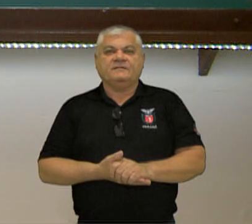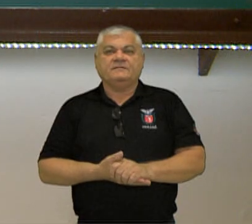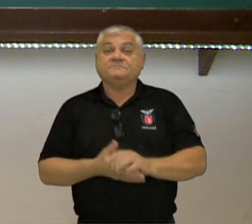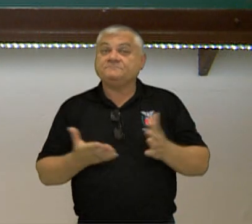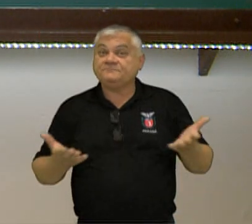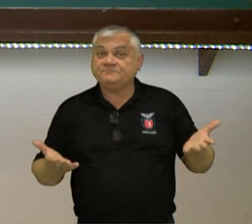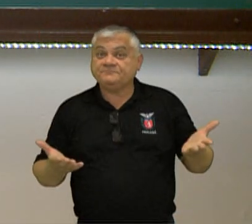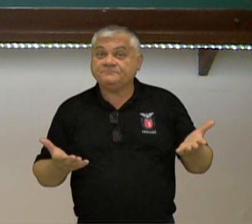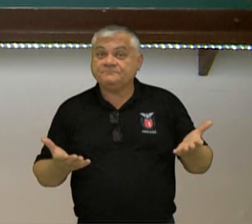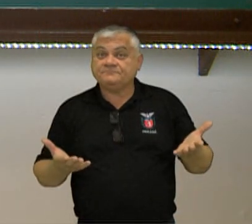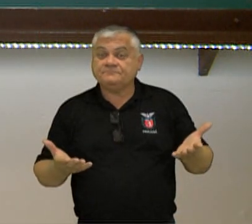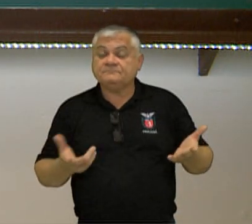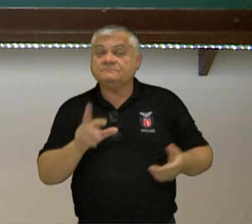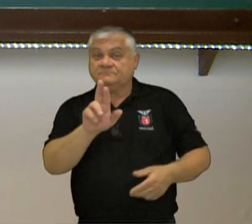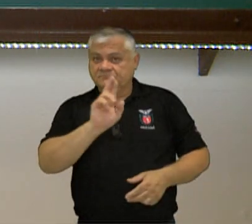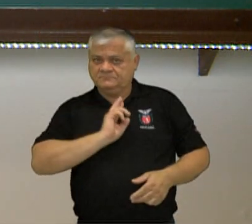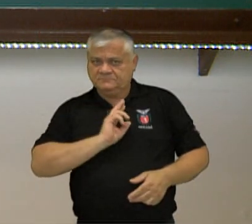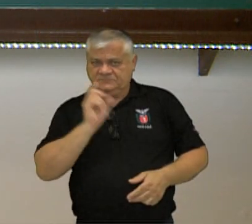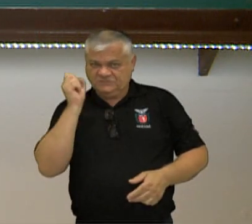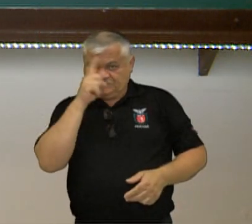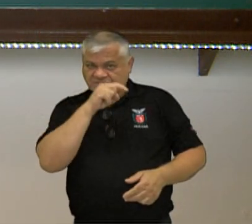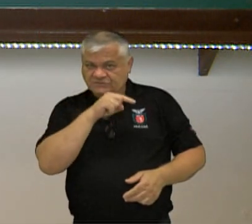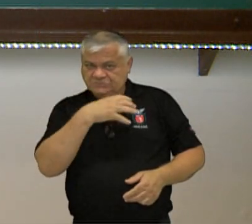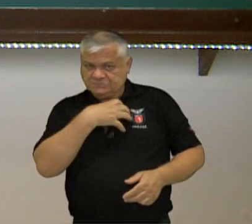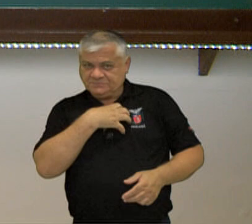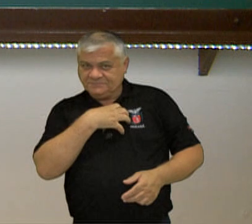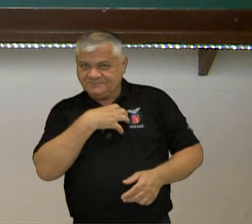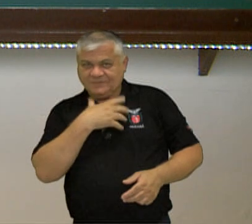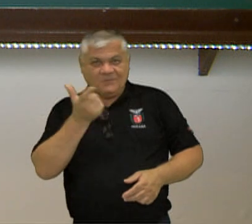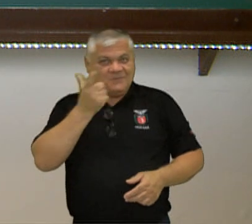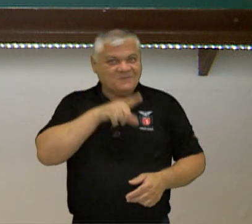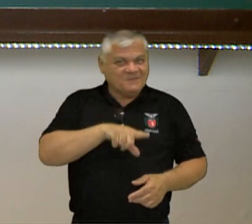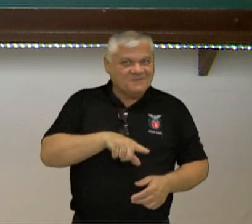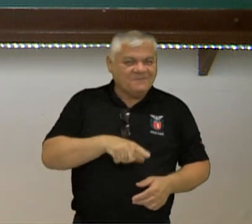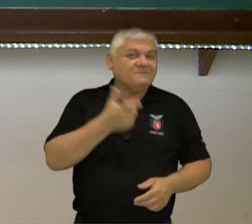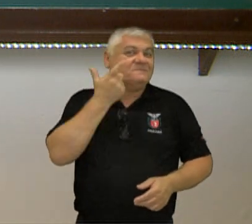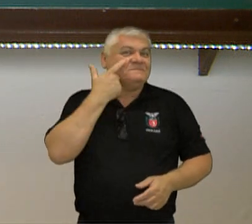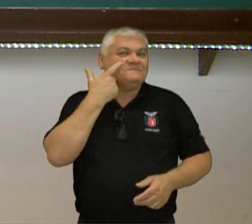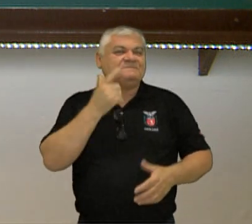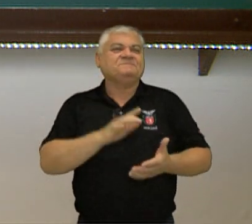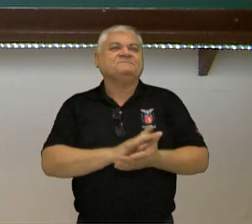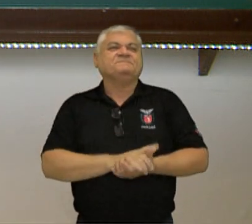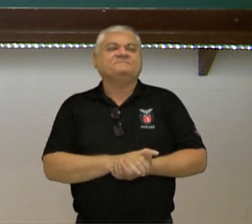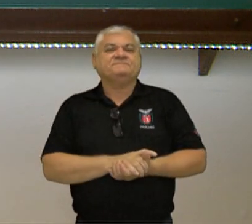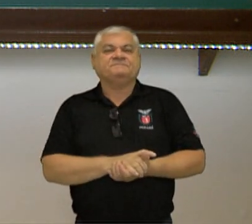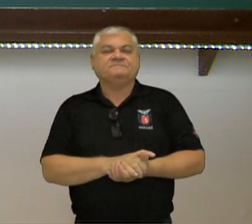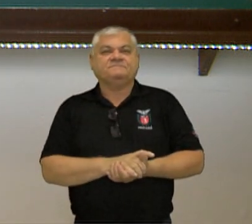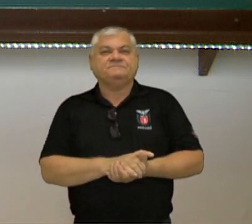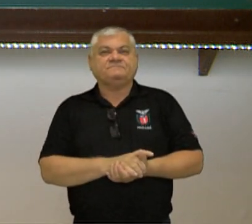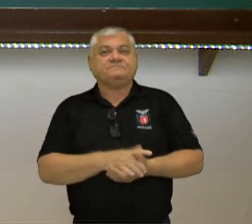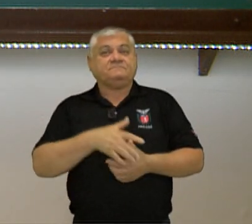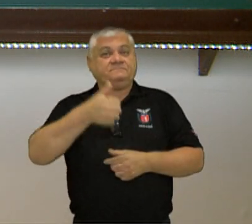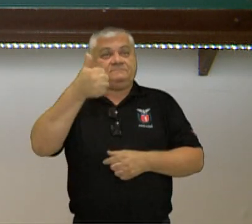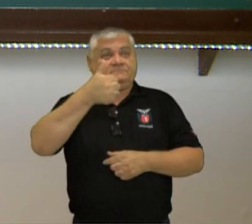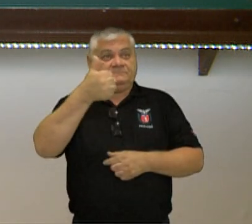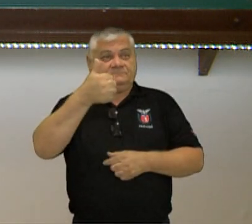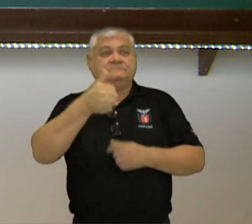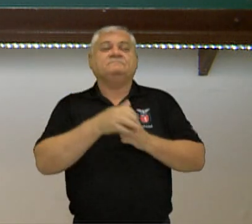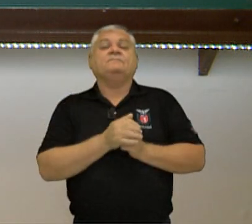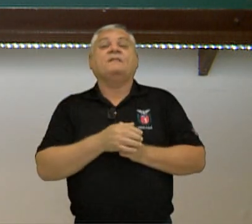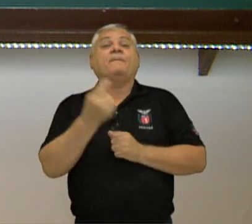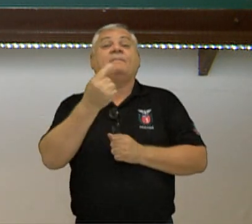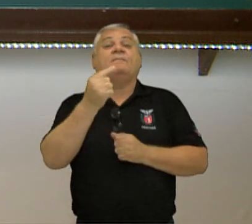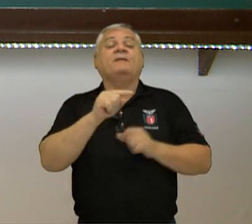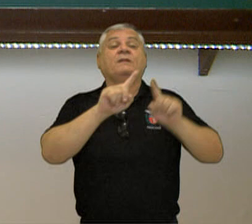E aí? Diz pra mim, foi difícil? Conseguiu? Vamos ver? Então, primeiramente, a gente vai escrever a